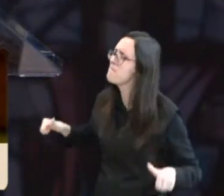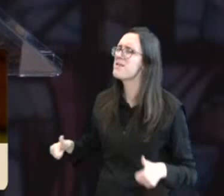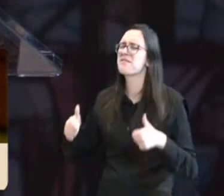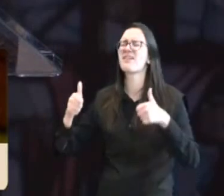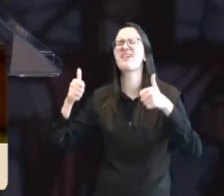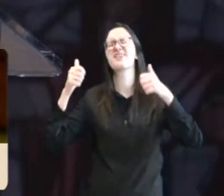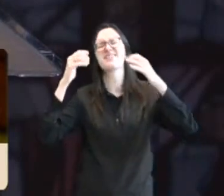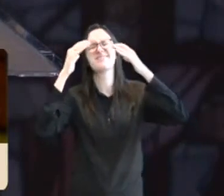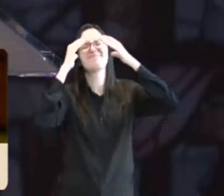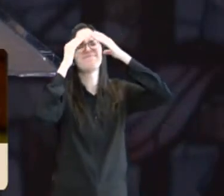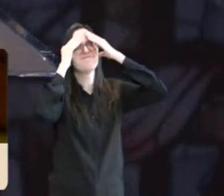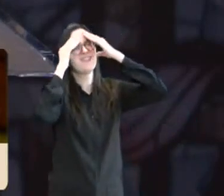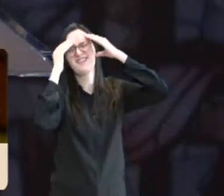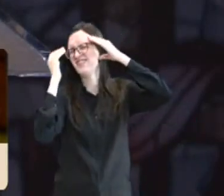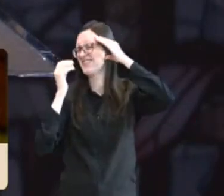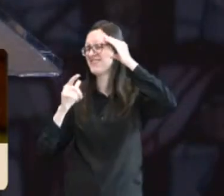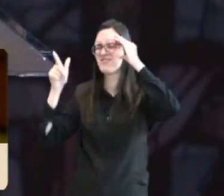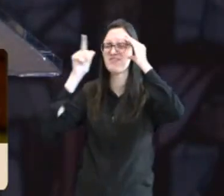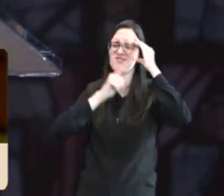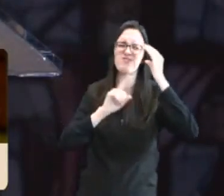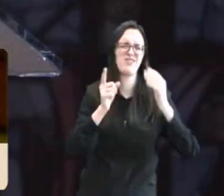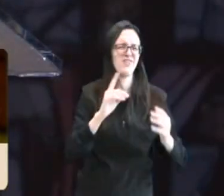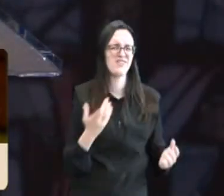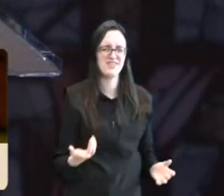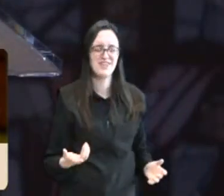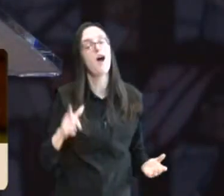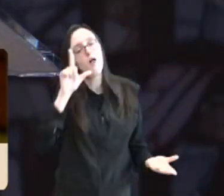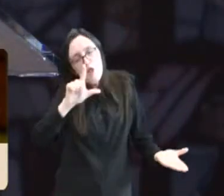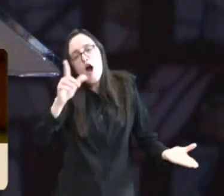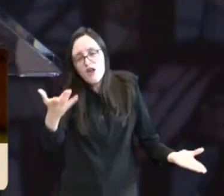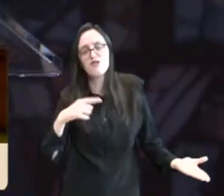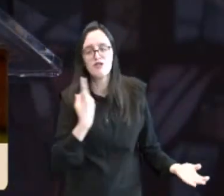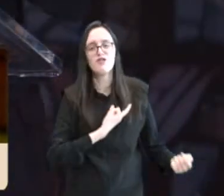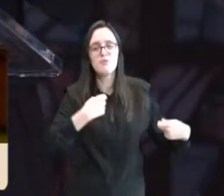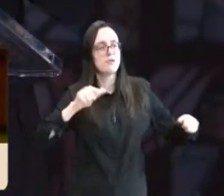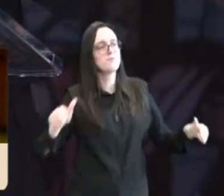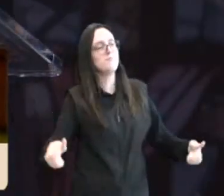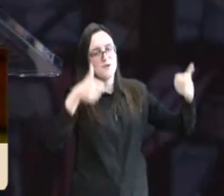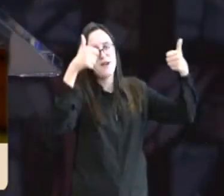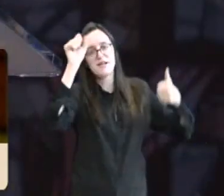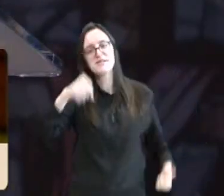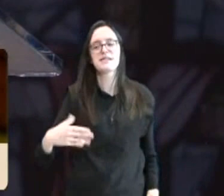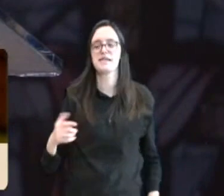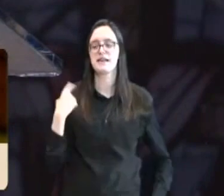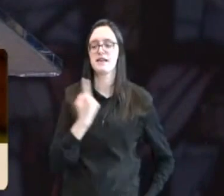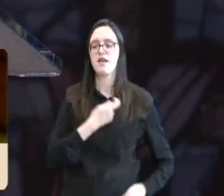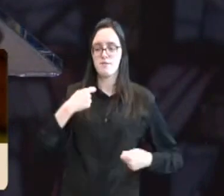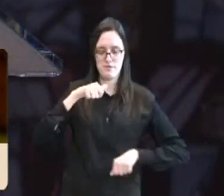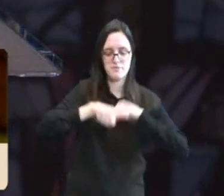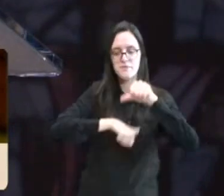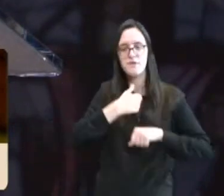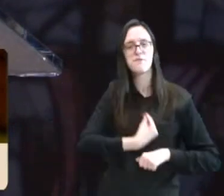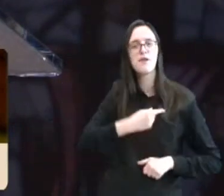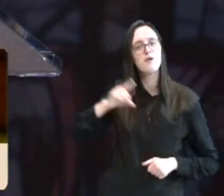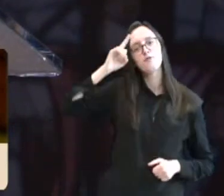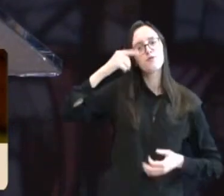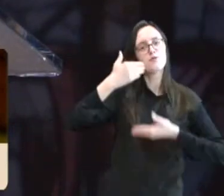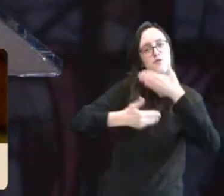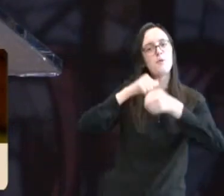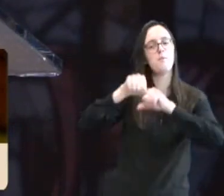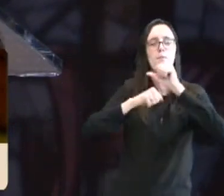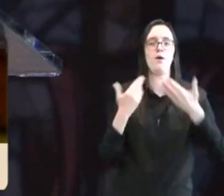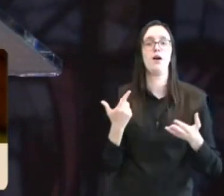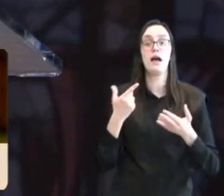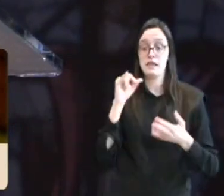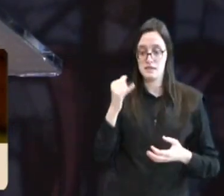meu irmão, então não vai. Lógico que nós temos que melhorarmos. Temos que ser transformados a cada dia. Quem